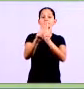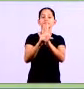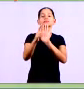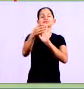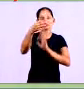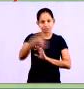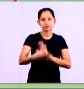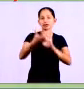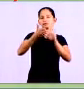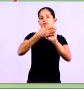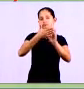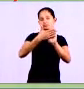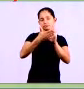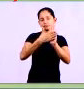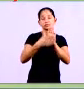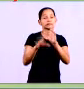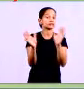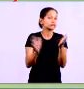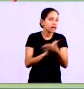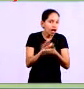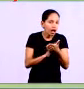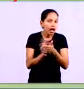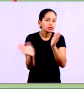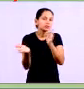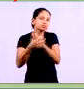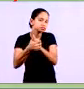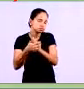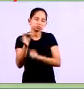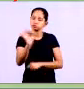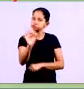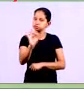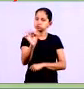seja, não proibido por lei.